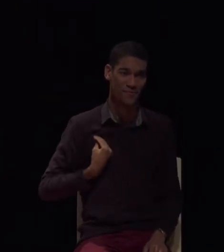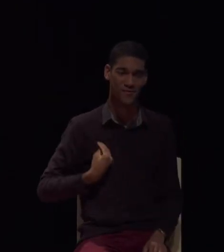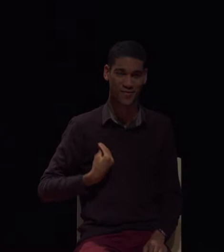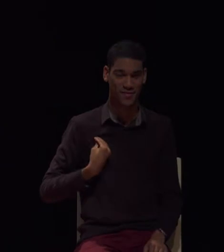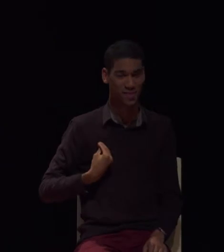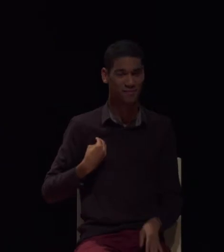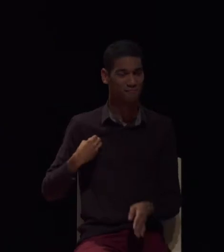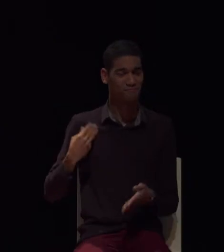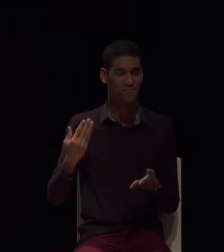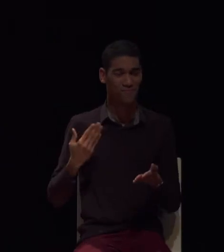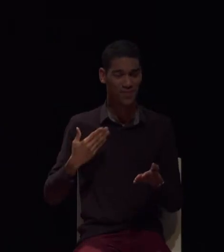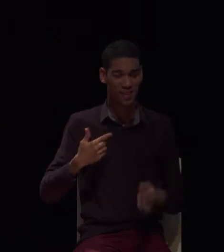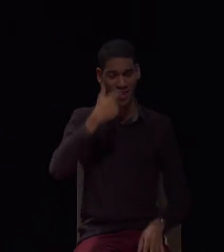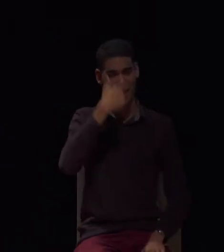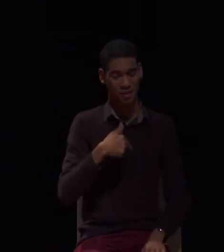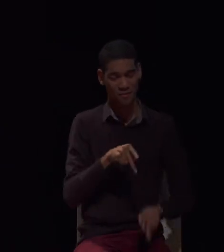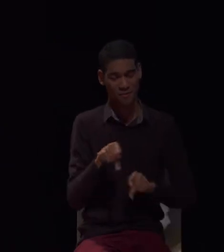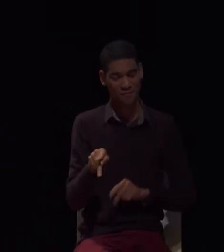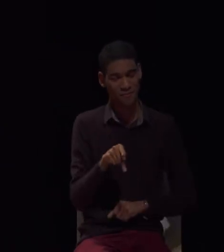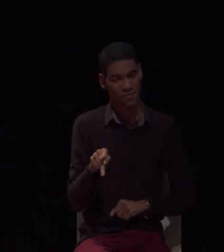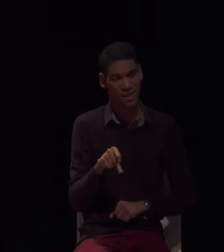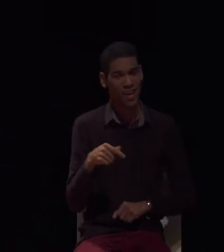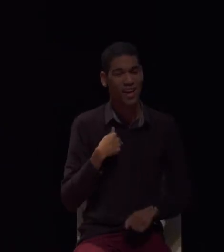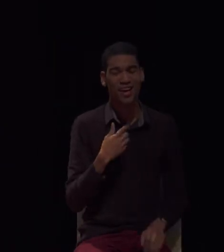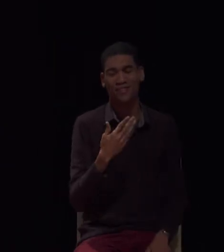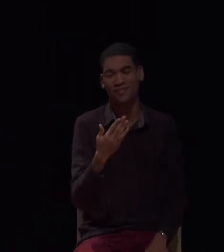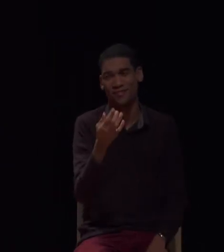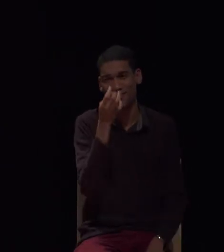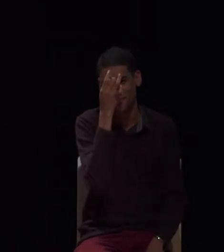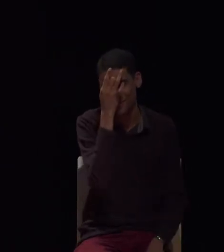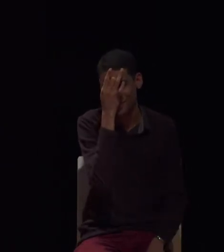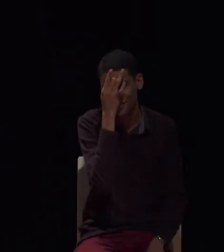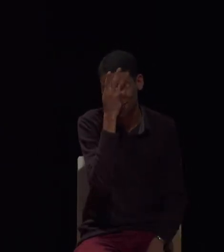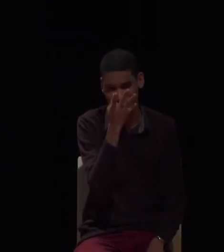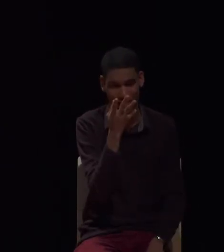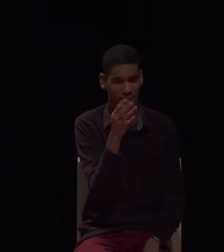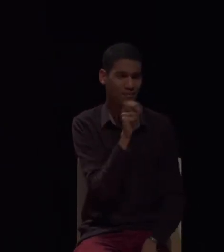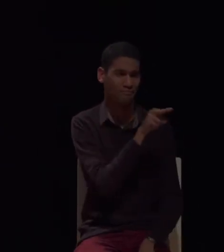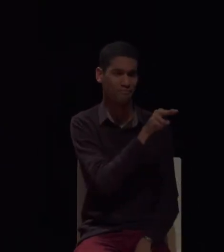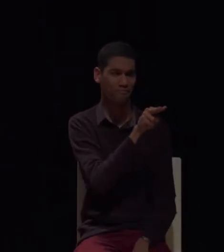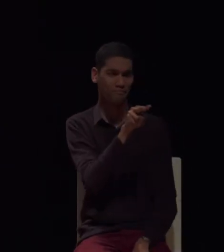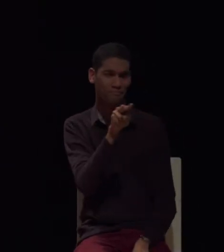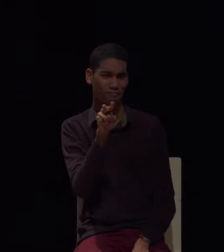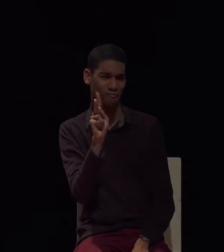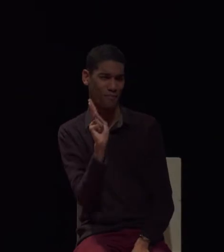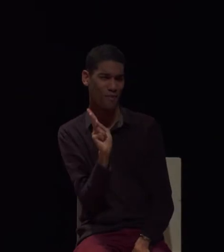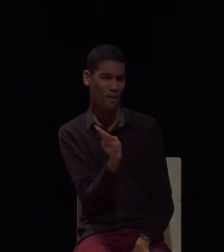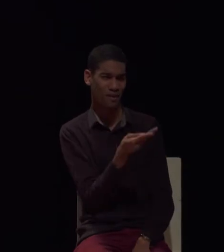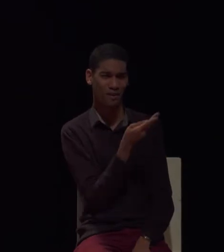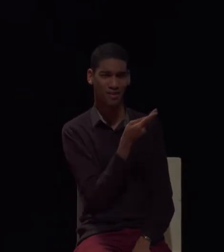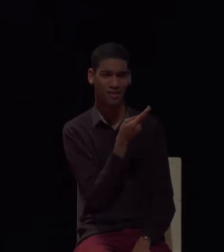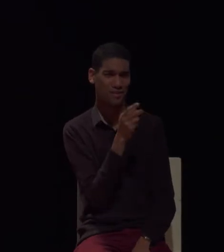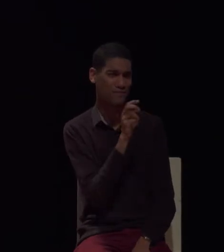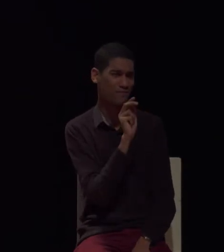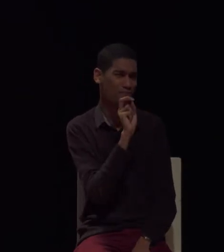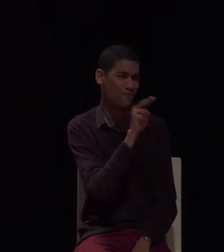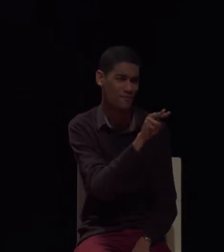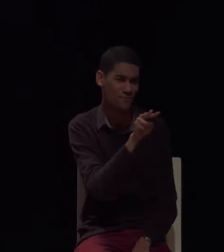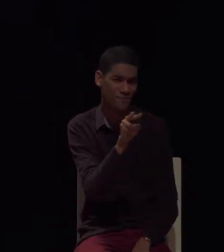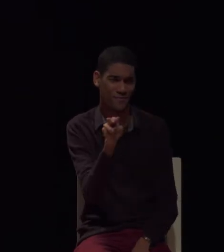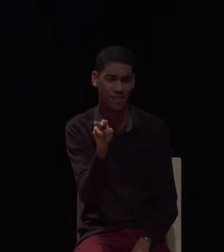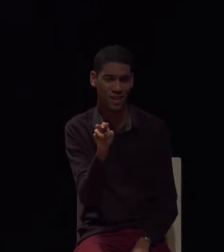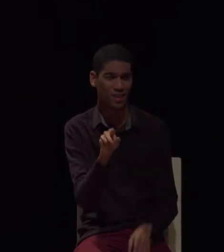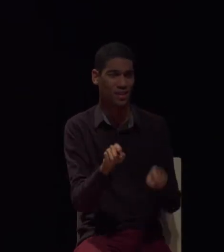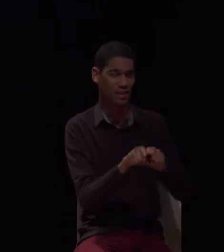educadora é muito fácil você ver isso acontecer e é muito fácil você tocar nisso